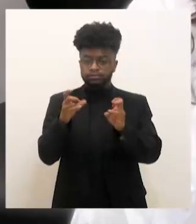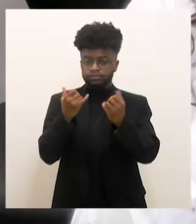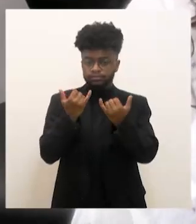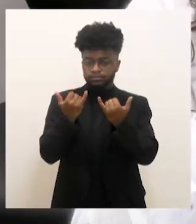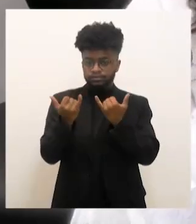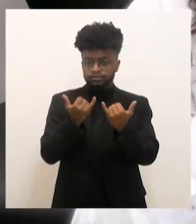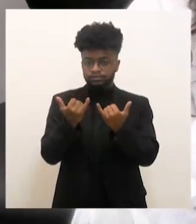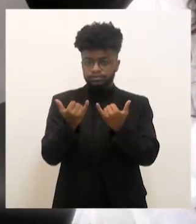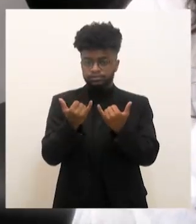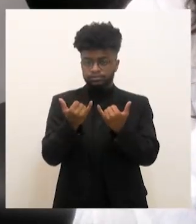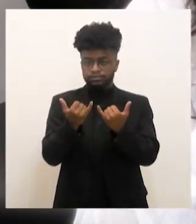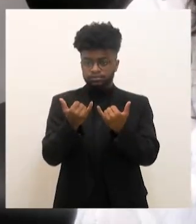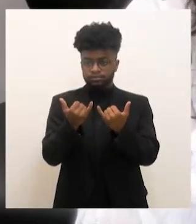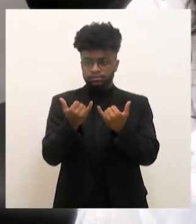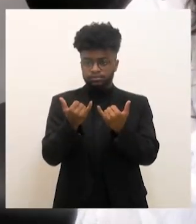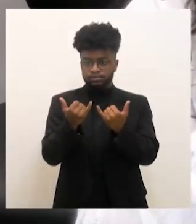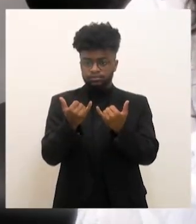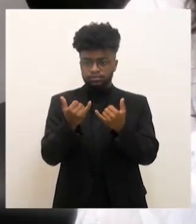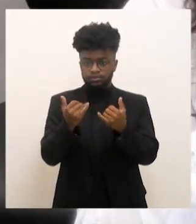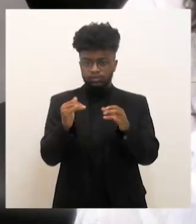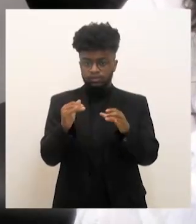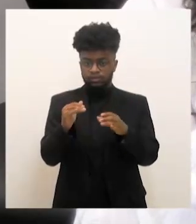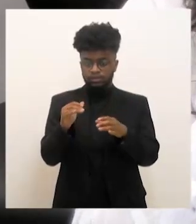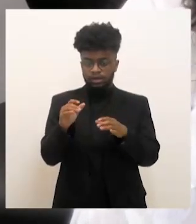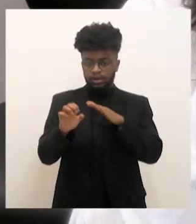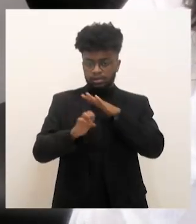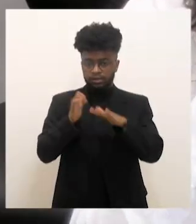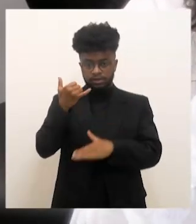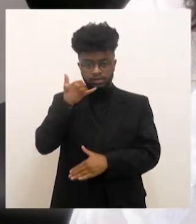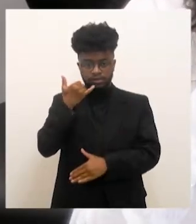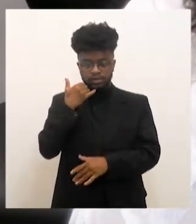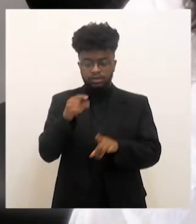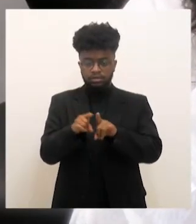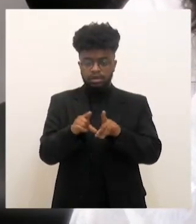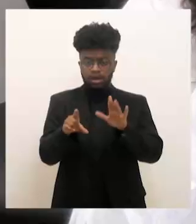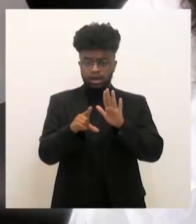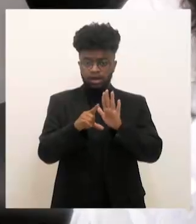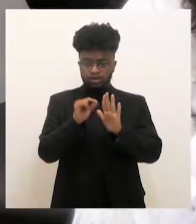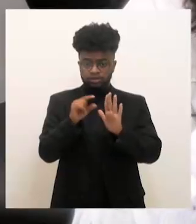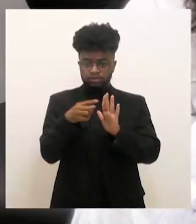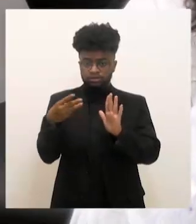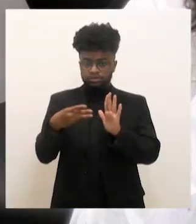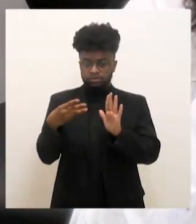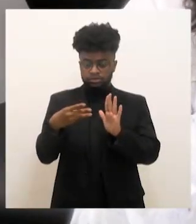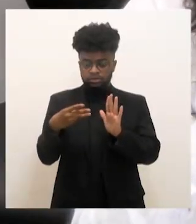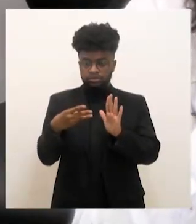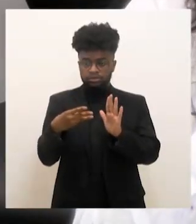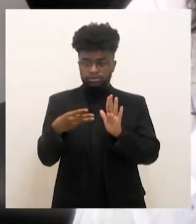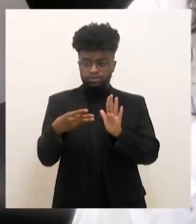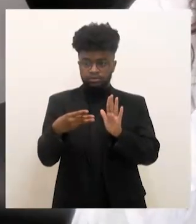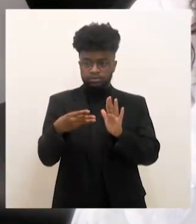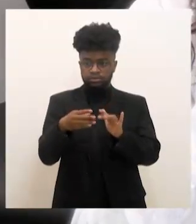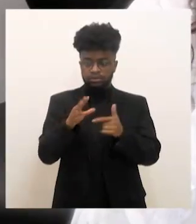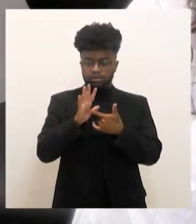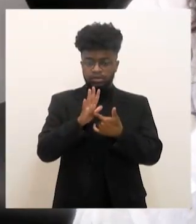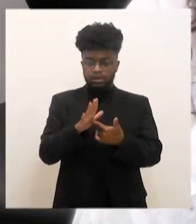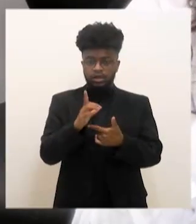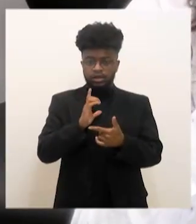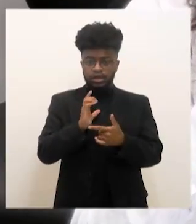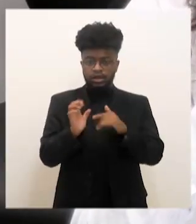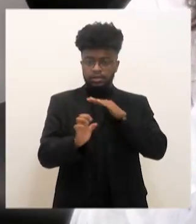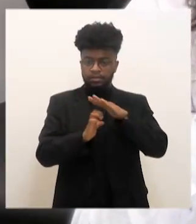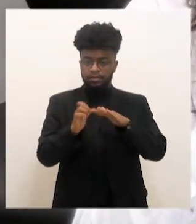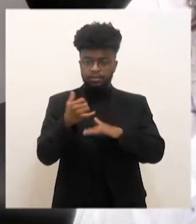informações da companhia de celular. E no artigo 3º, aduz que as companhias de telefone